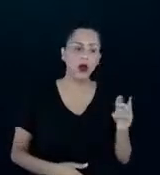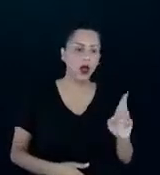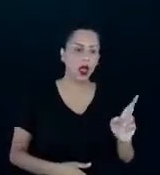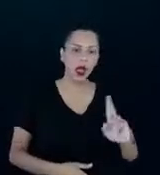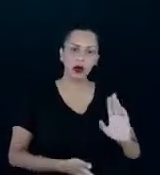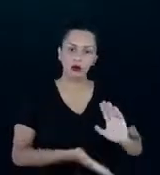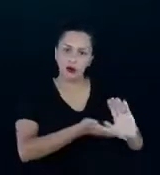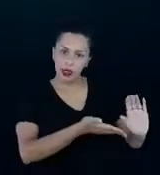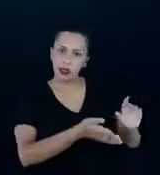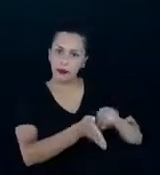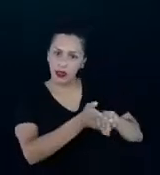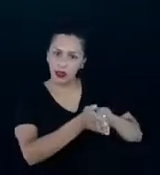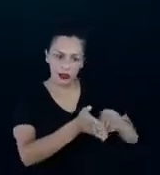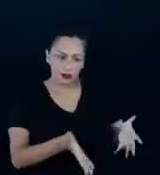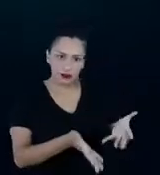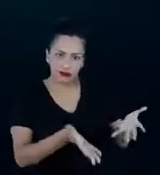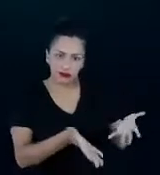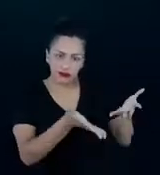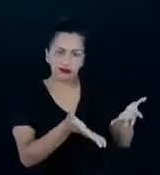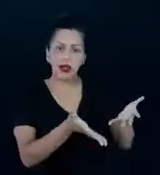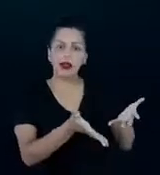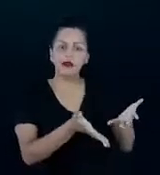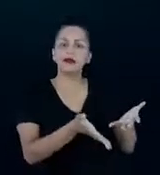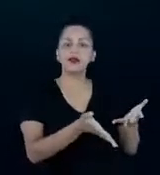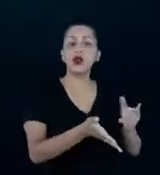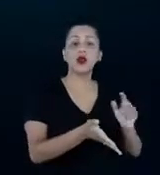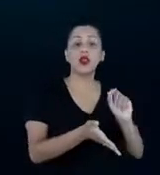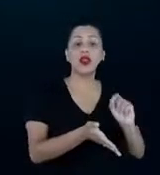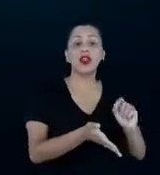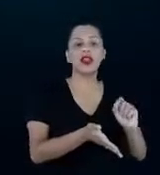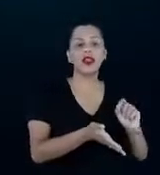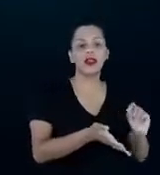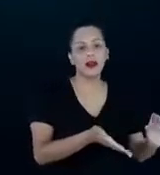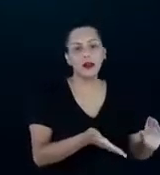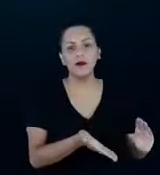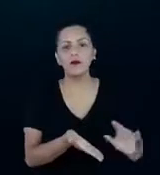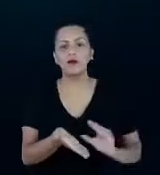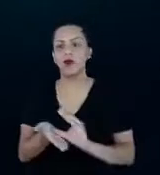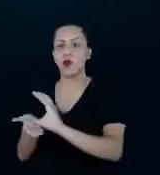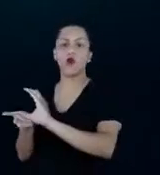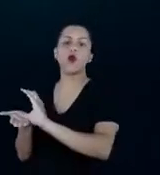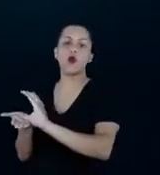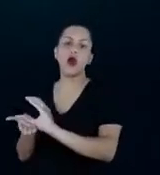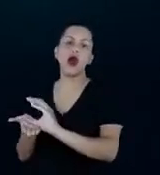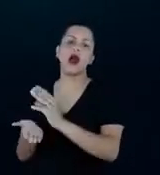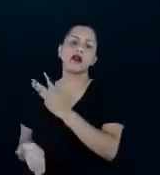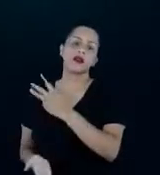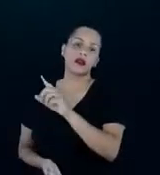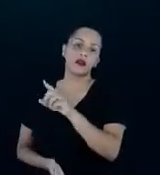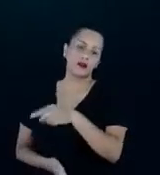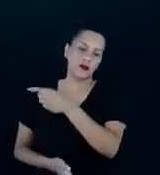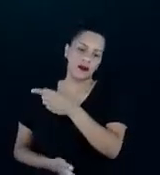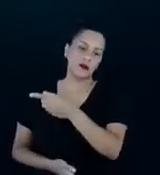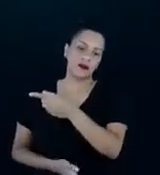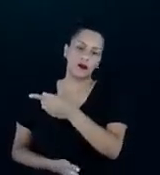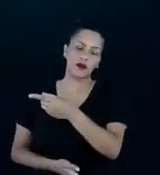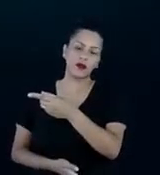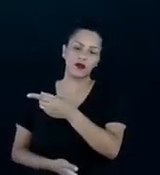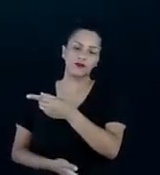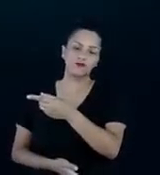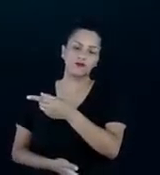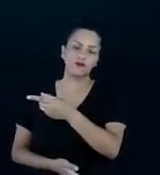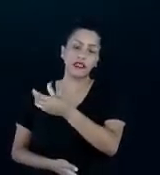de dinheiro de fomento, ele gera para o cofre público, nas três esferas do poder, né, municipal, estadual e federal, ele